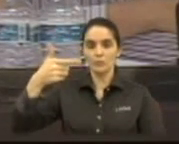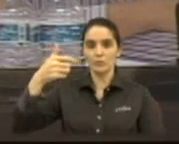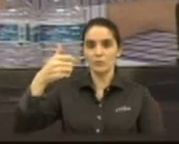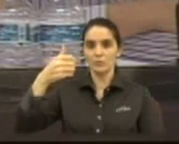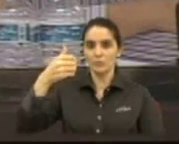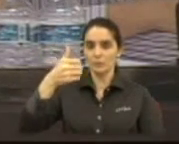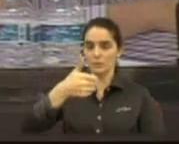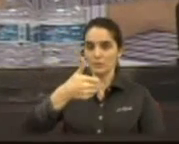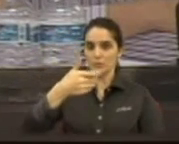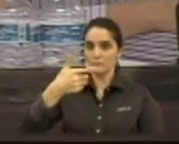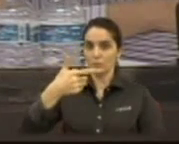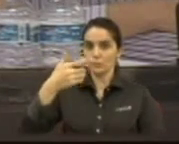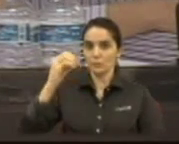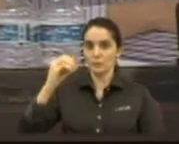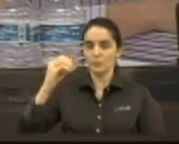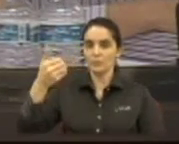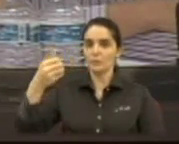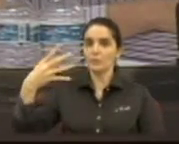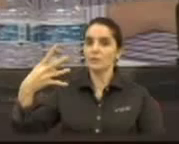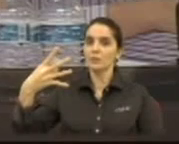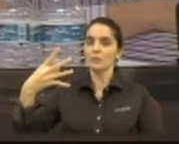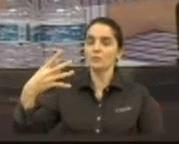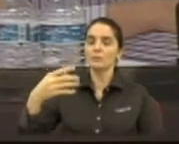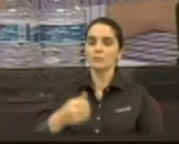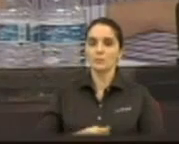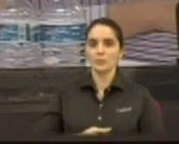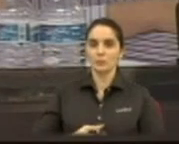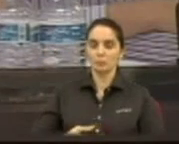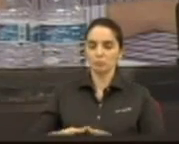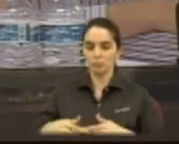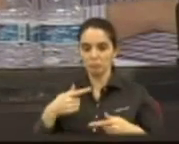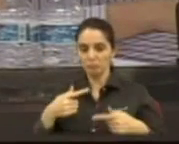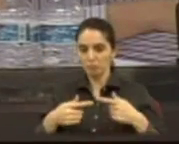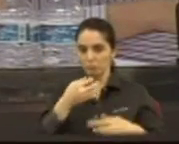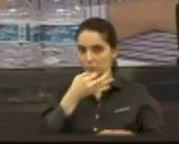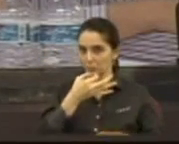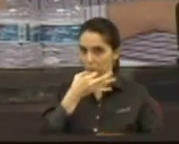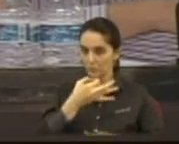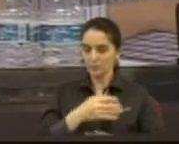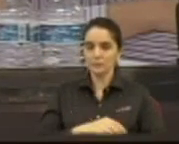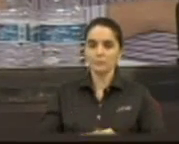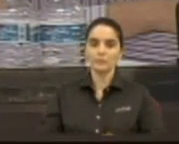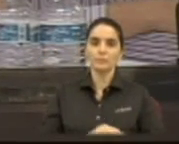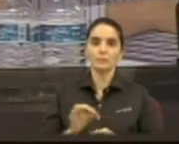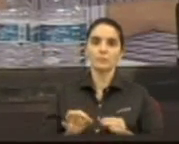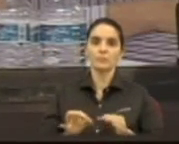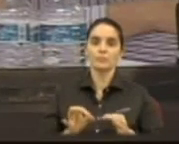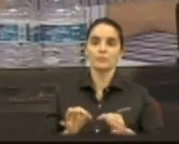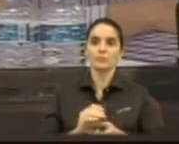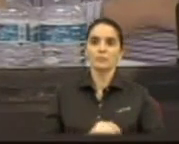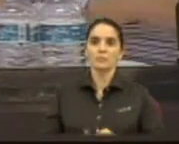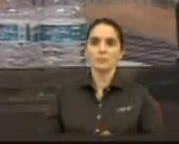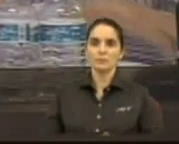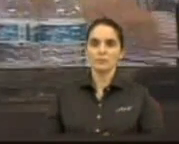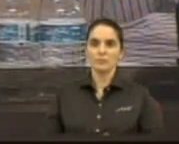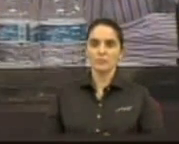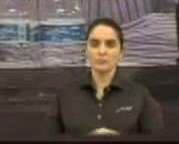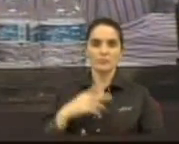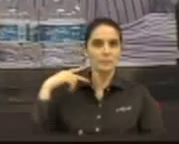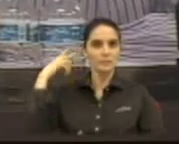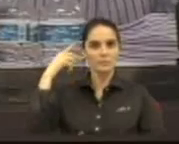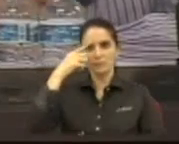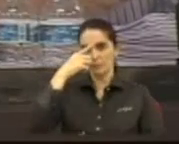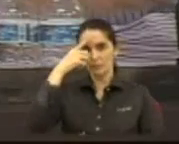19/12/2014, para os fins que especifica. Está em discussão o projeto. Para discutir, nobre vereador Wilson